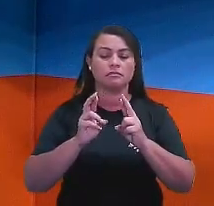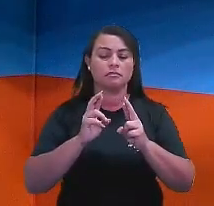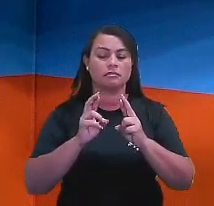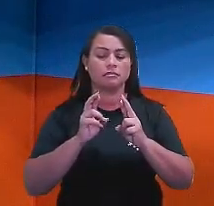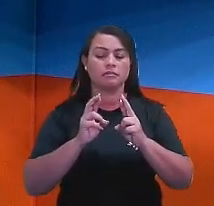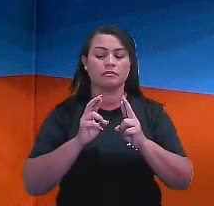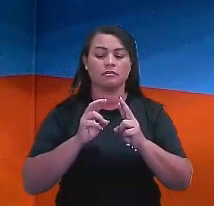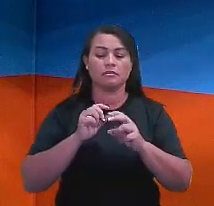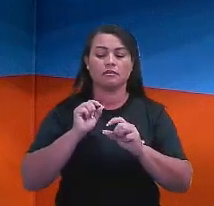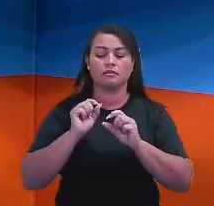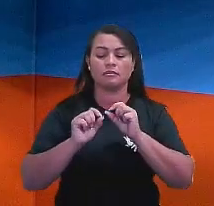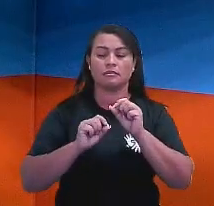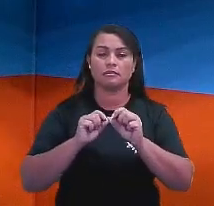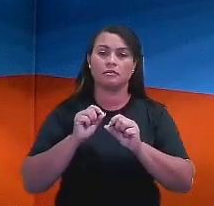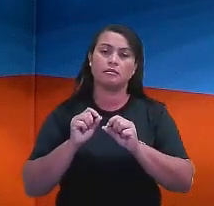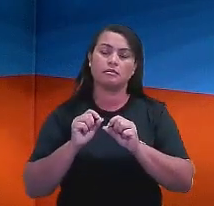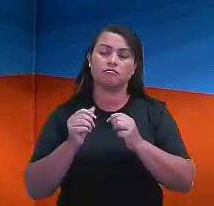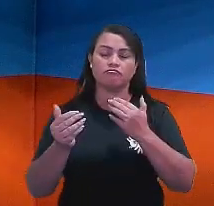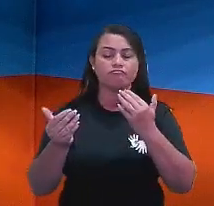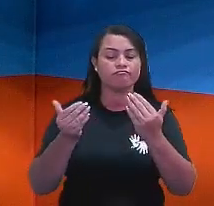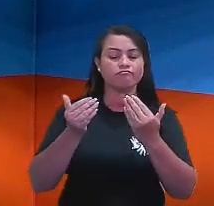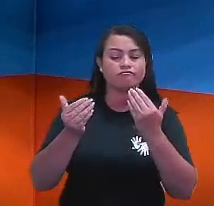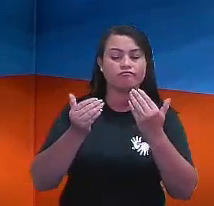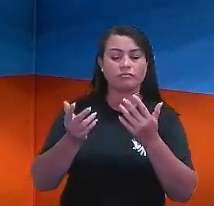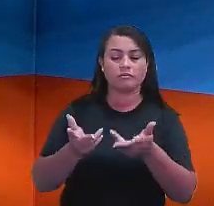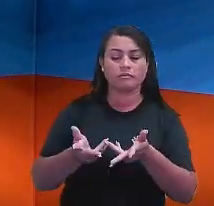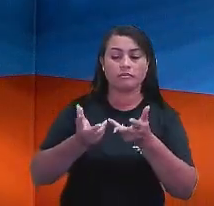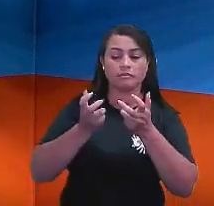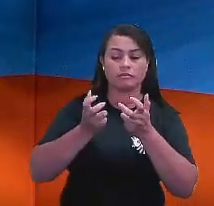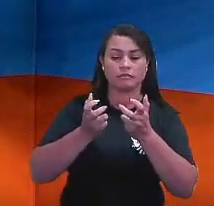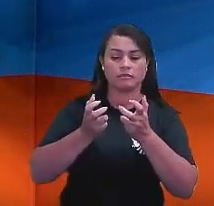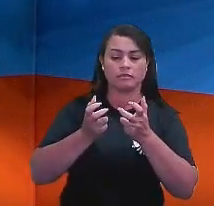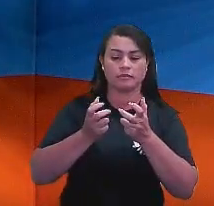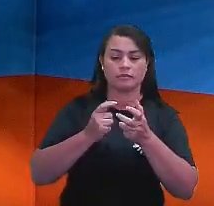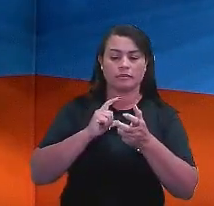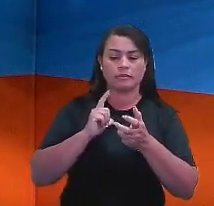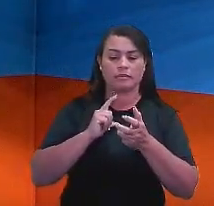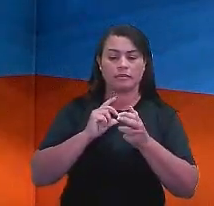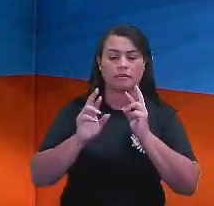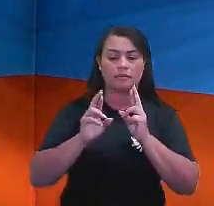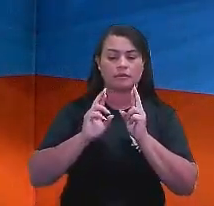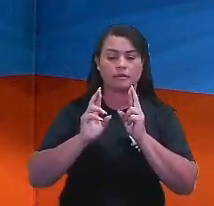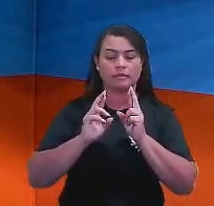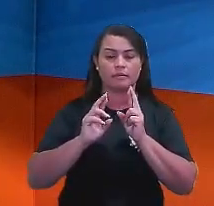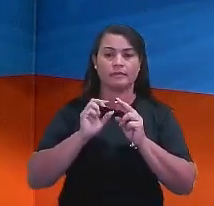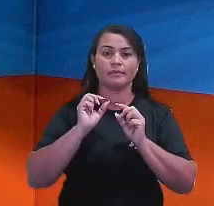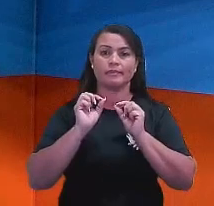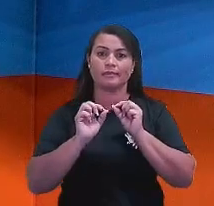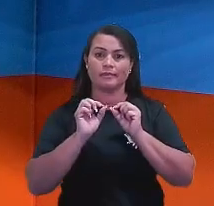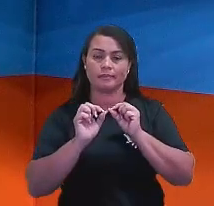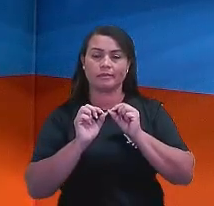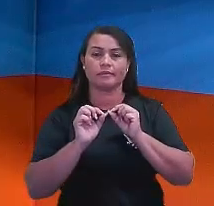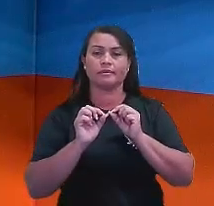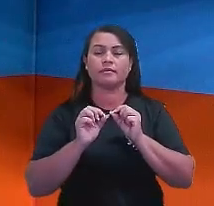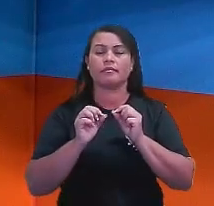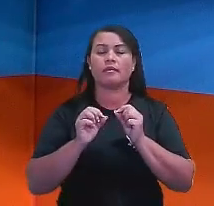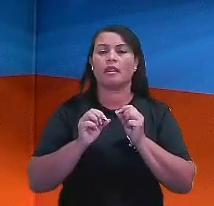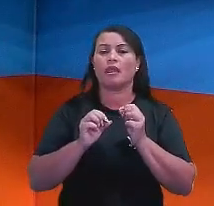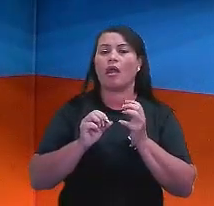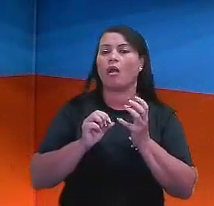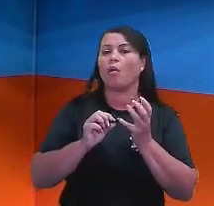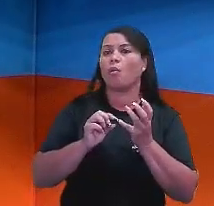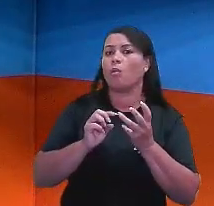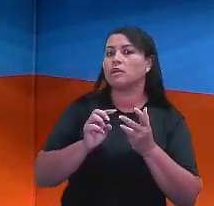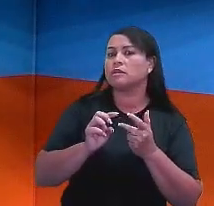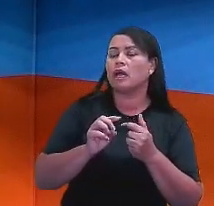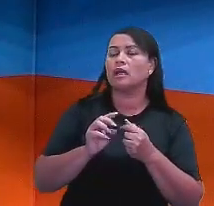né, a gente precisa perceber, né, dentro dessa relação, que a quantidade de hectares,